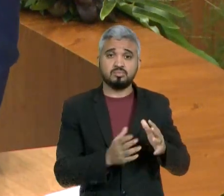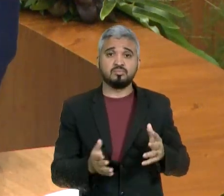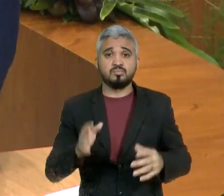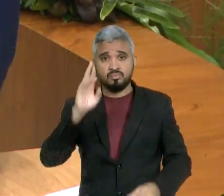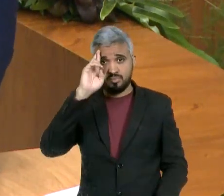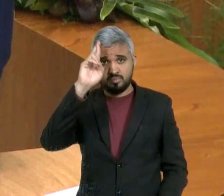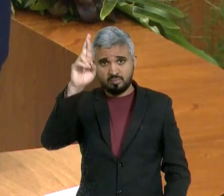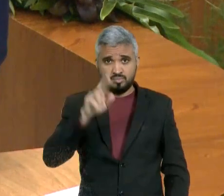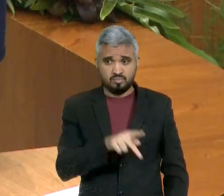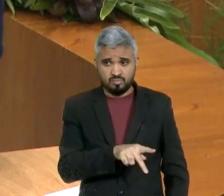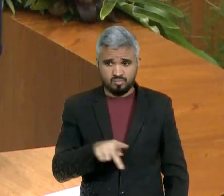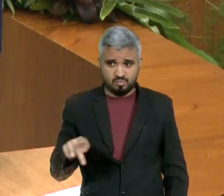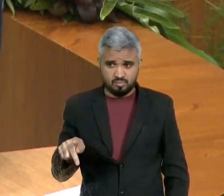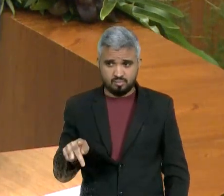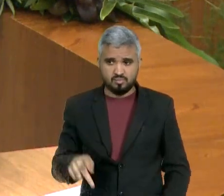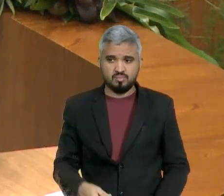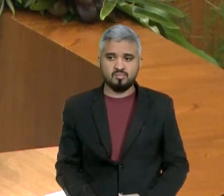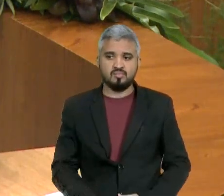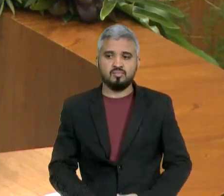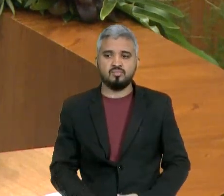solta o vídeo novamente, por favor, aí, jovem.